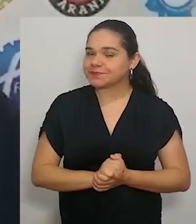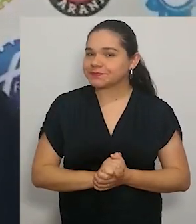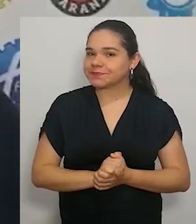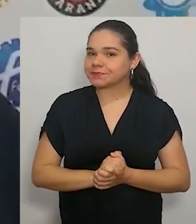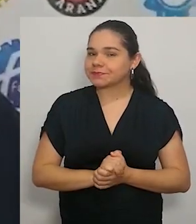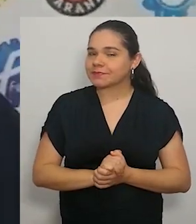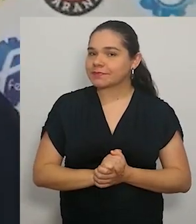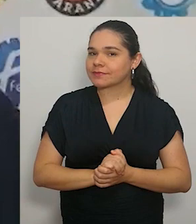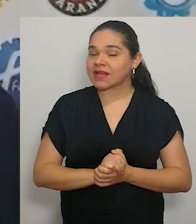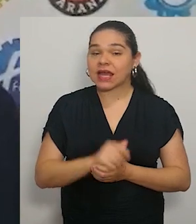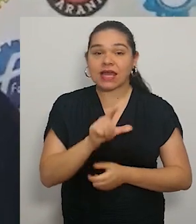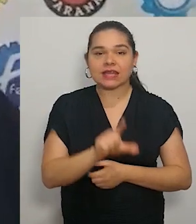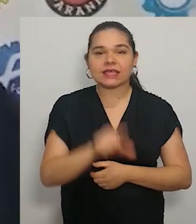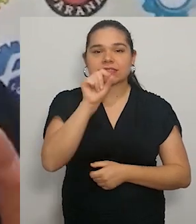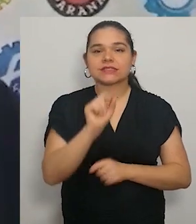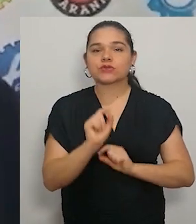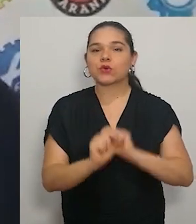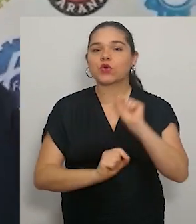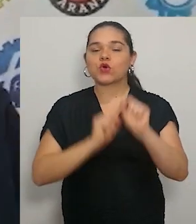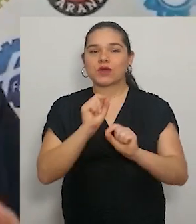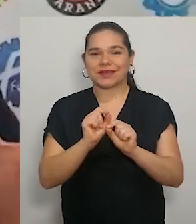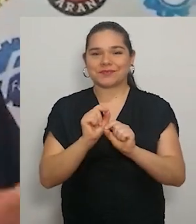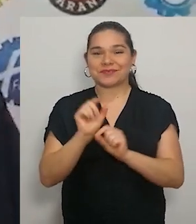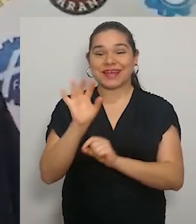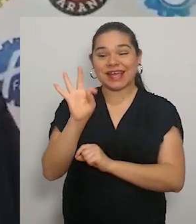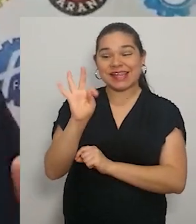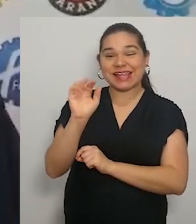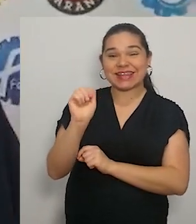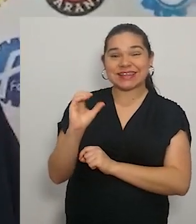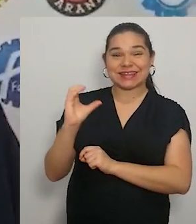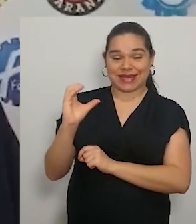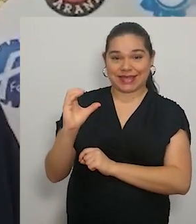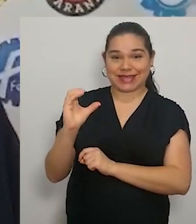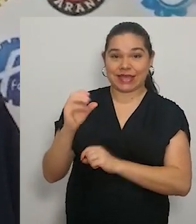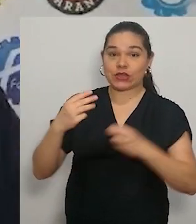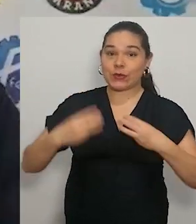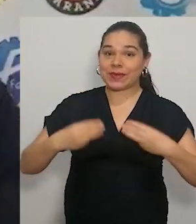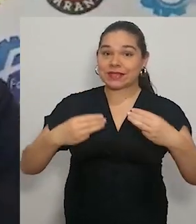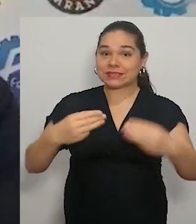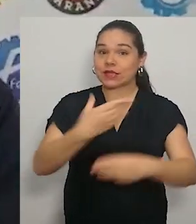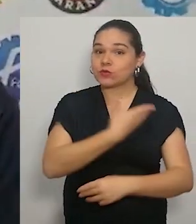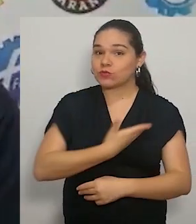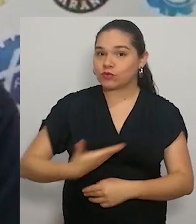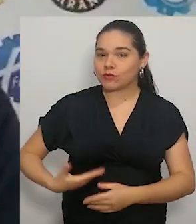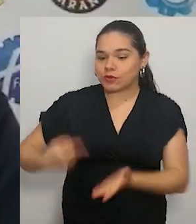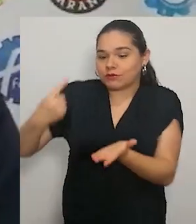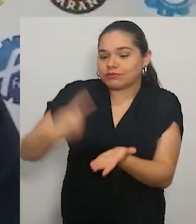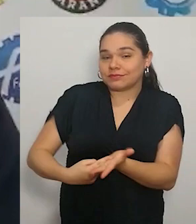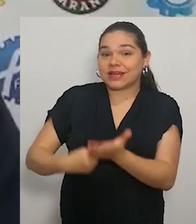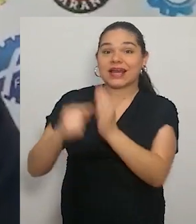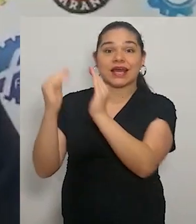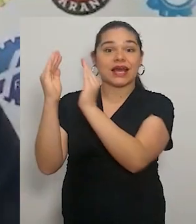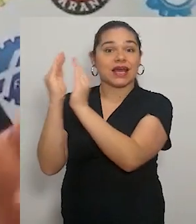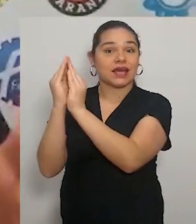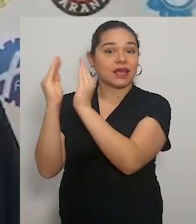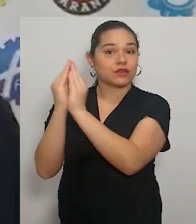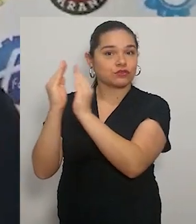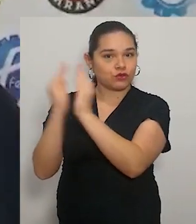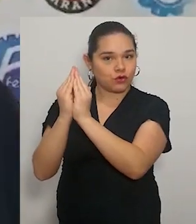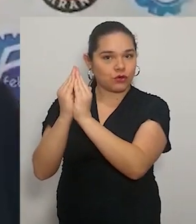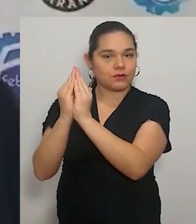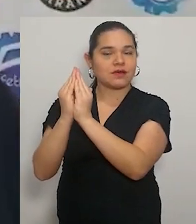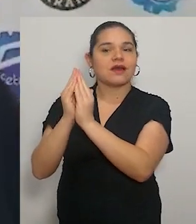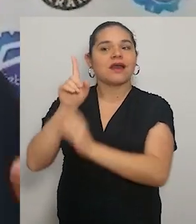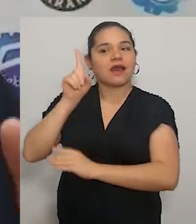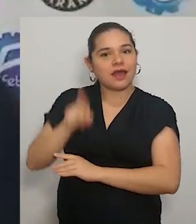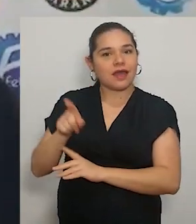decidiu que o tac que o ministério público fez com a renault está